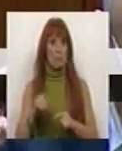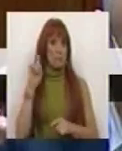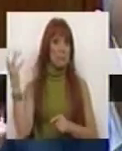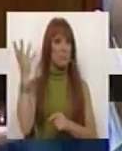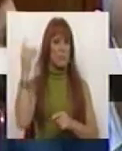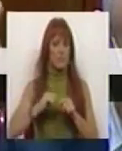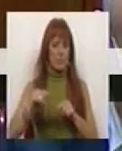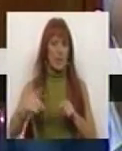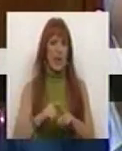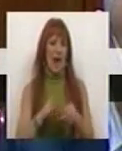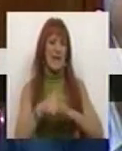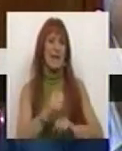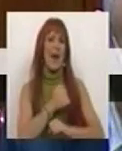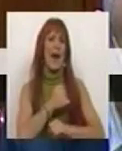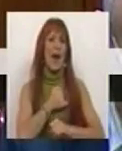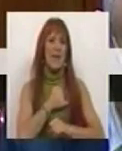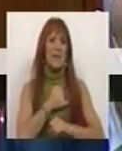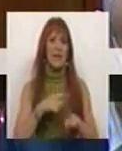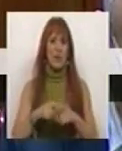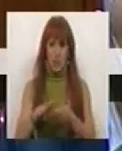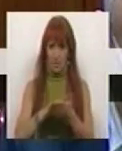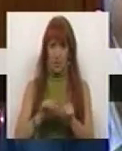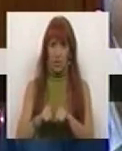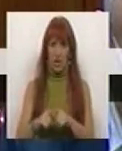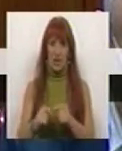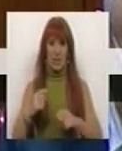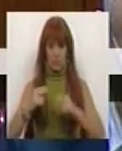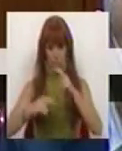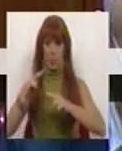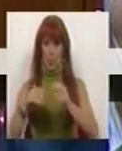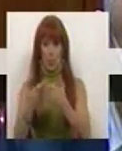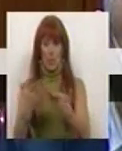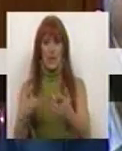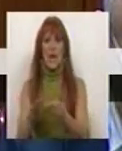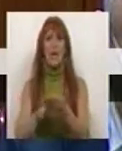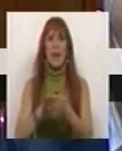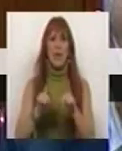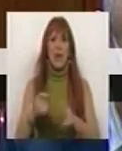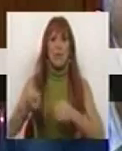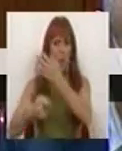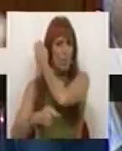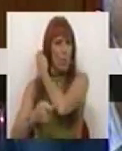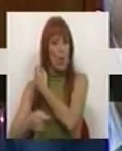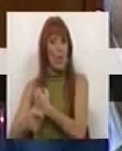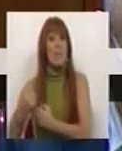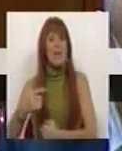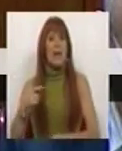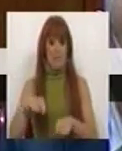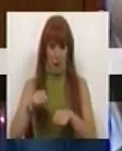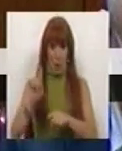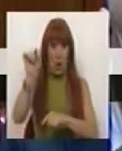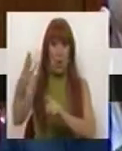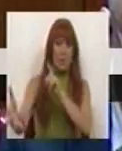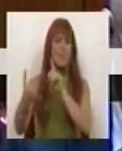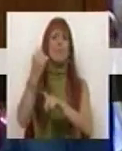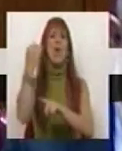virtuoso é o acesso à habitação com base na reabilitação e com base no arrendamento. Mas para que isso